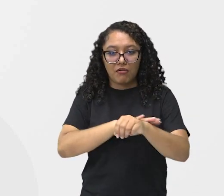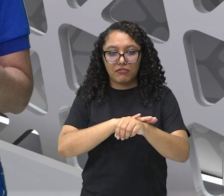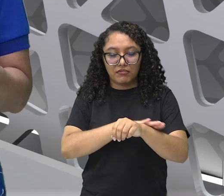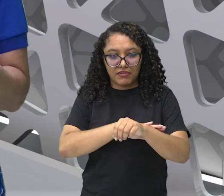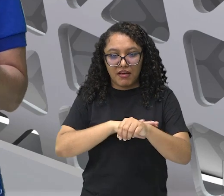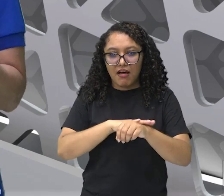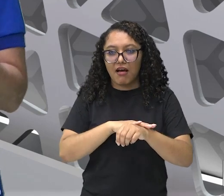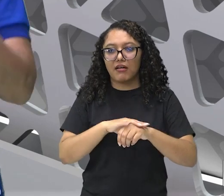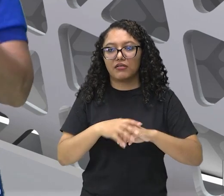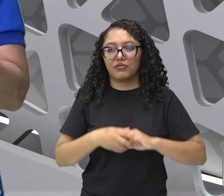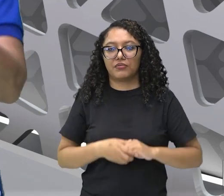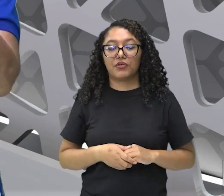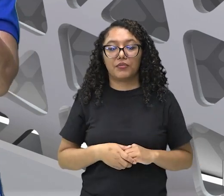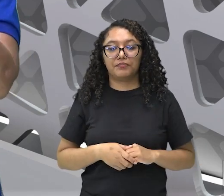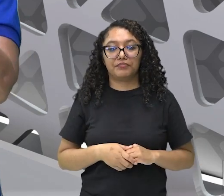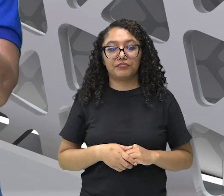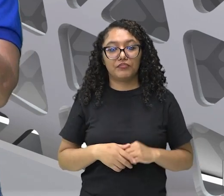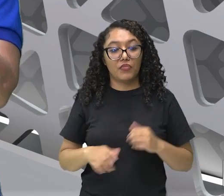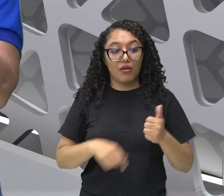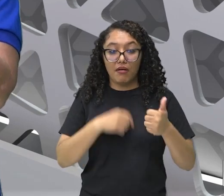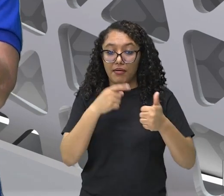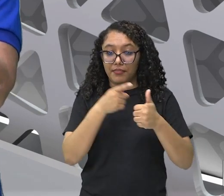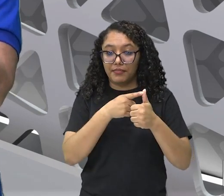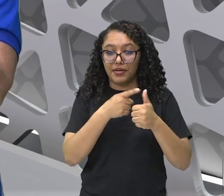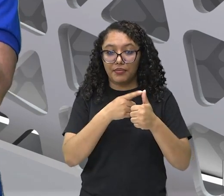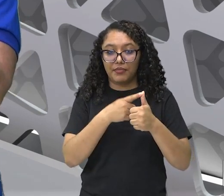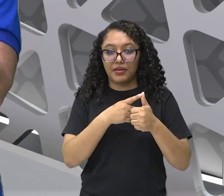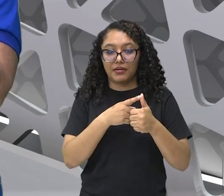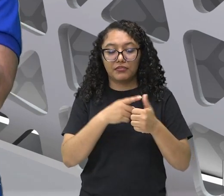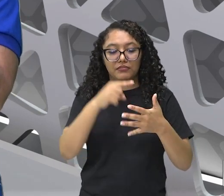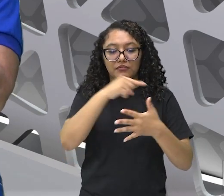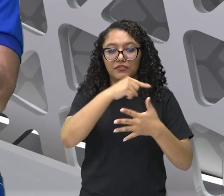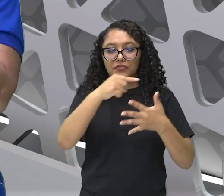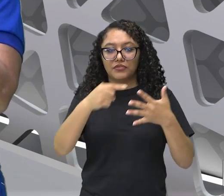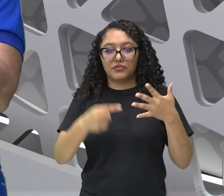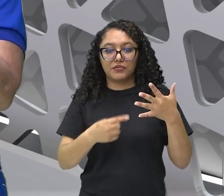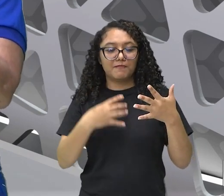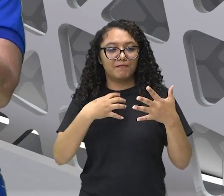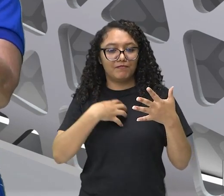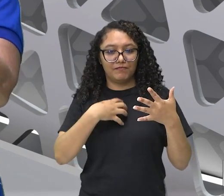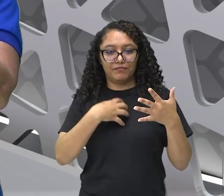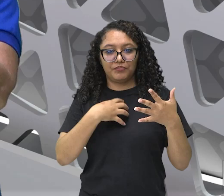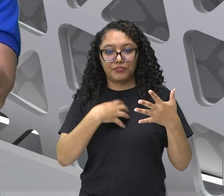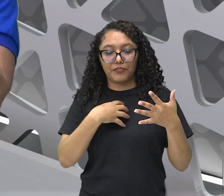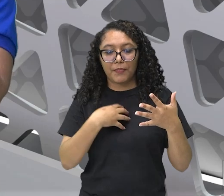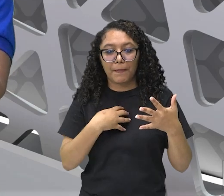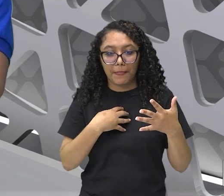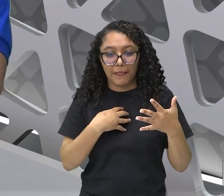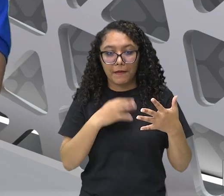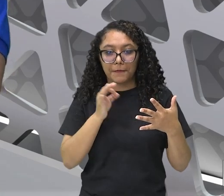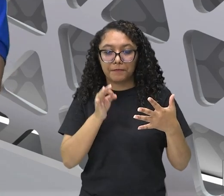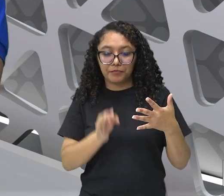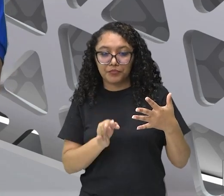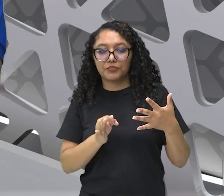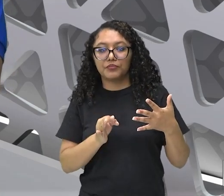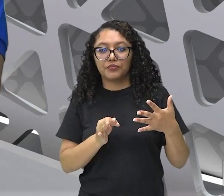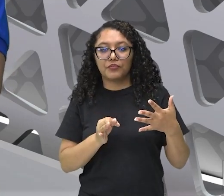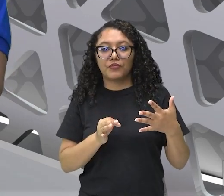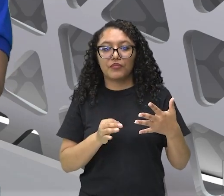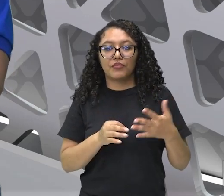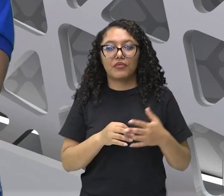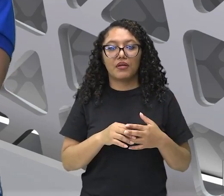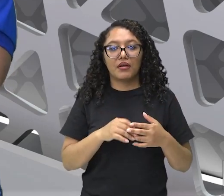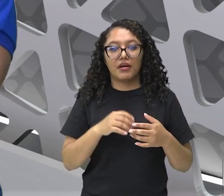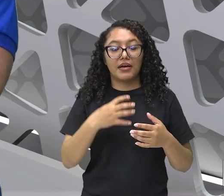sensações sensoriais? Vamos lá. Os nossos 5 sentidos. Então, a imanência, ela